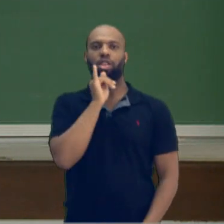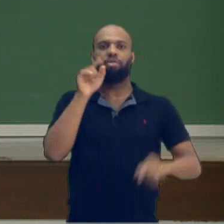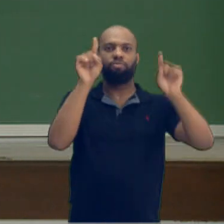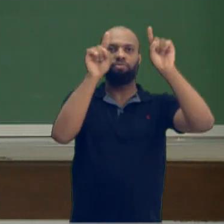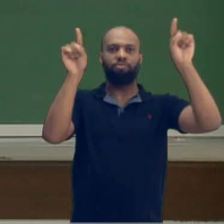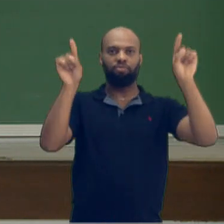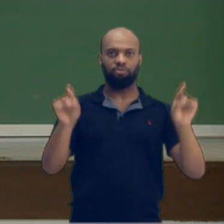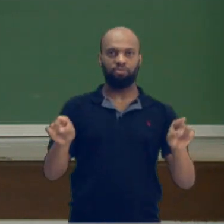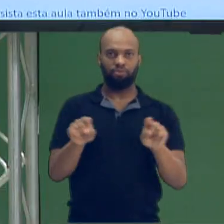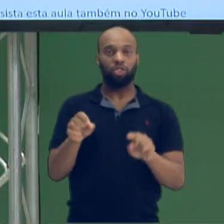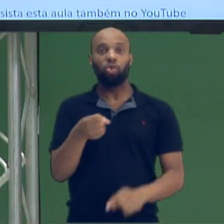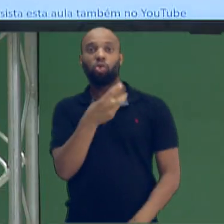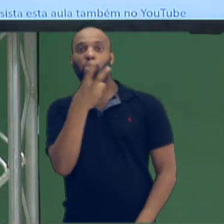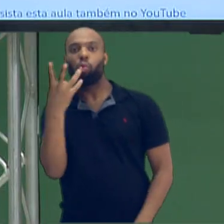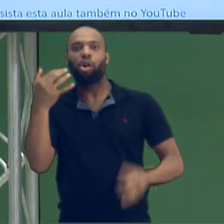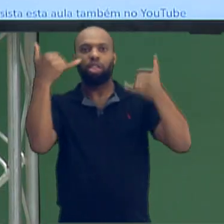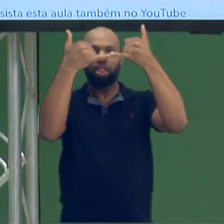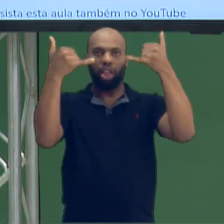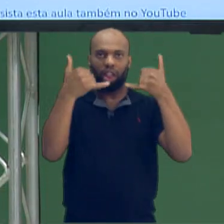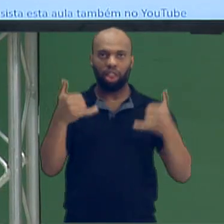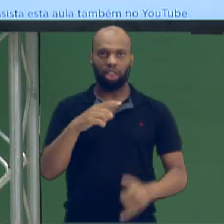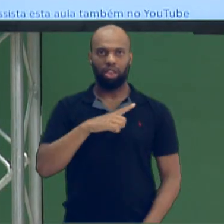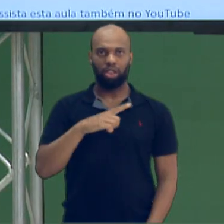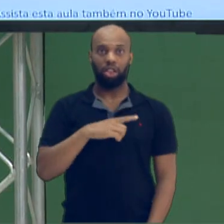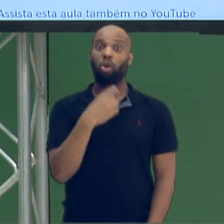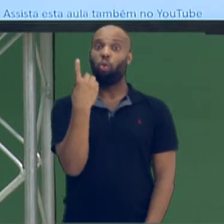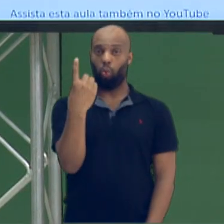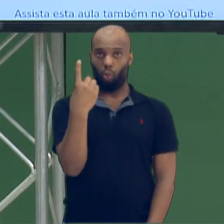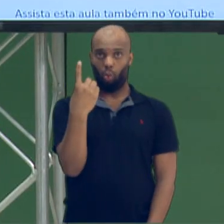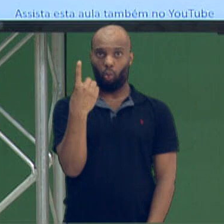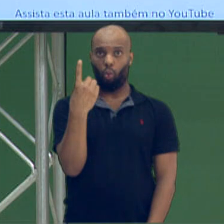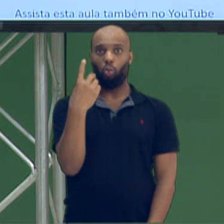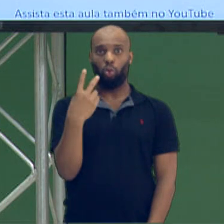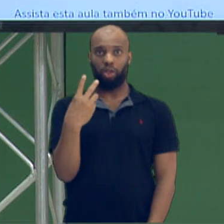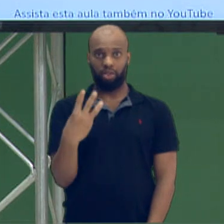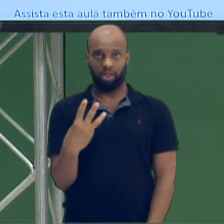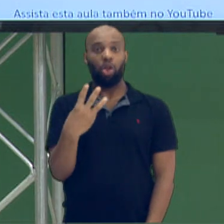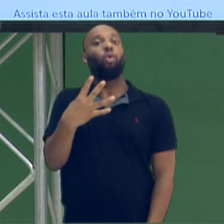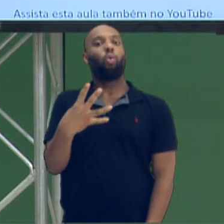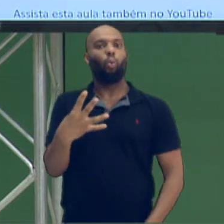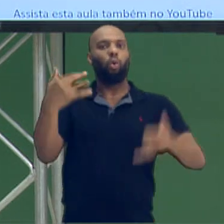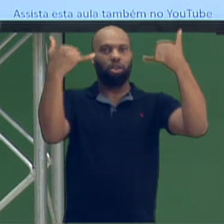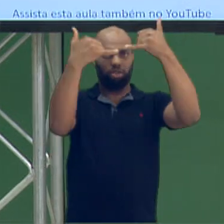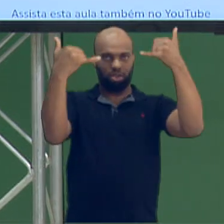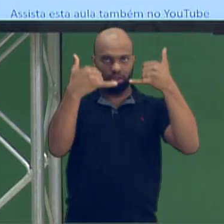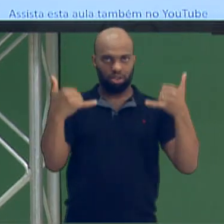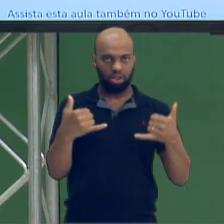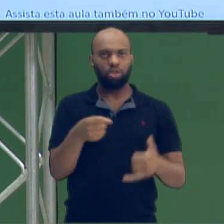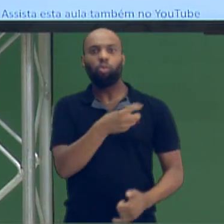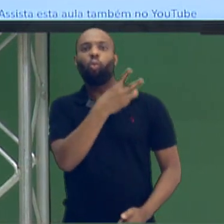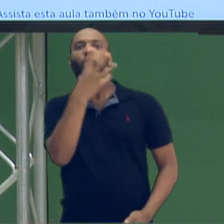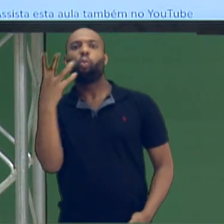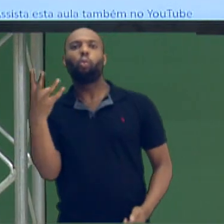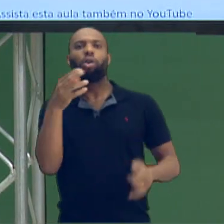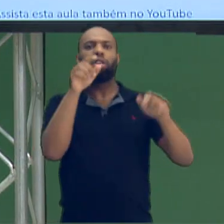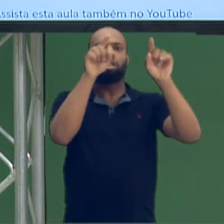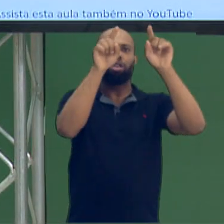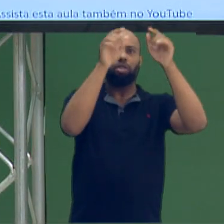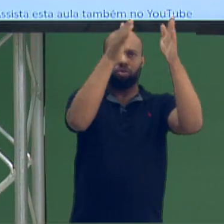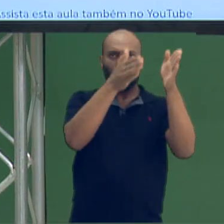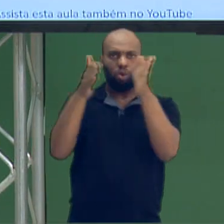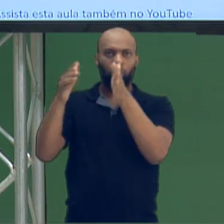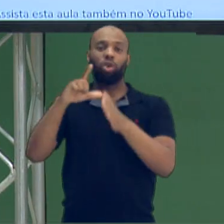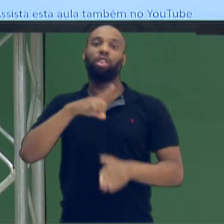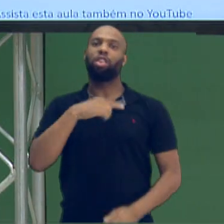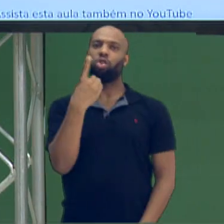matriz, quantas linhas tem a nossa matriz? Uma, duas, três, quatro linhas. E quantas colunas? Só tem